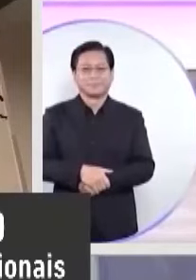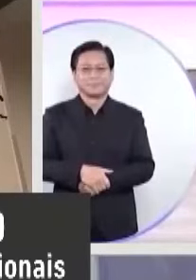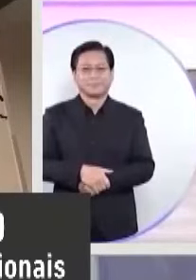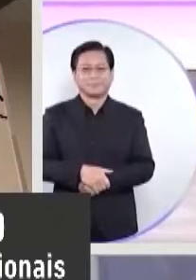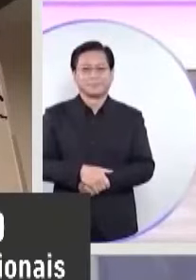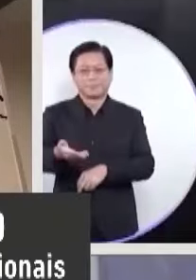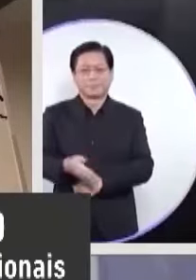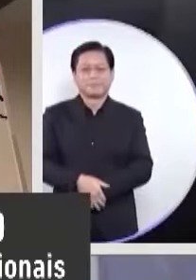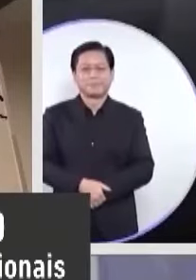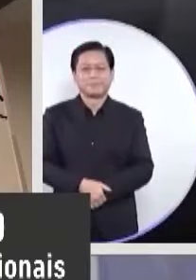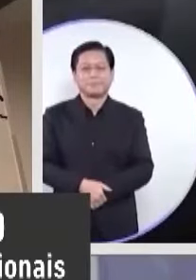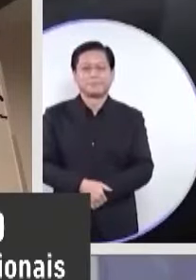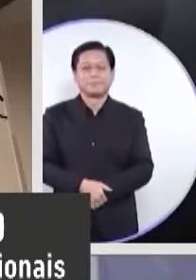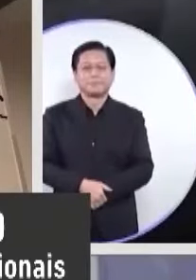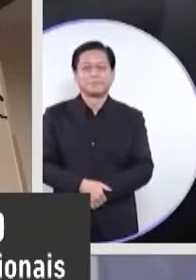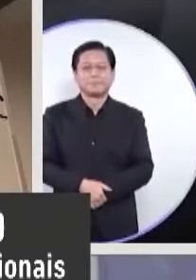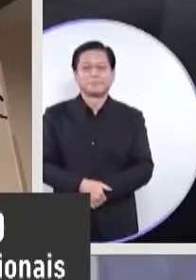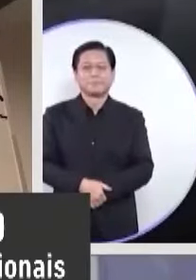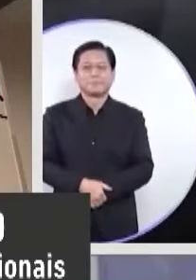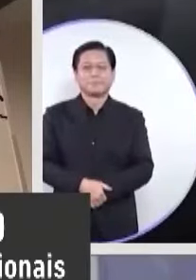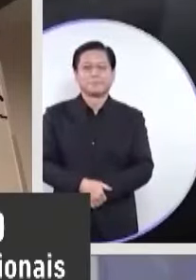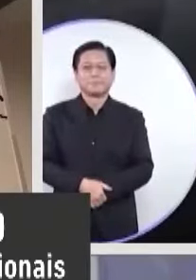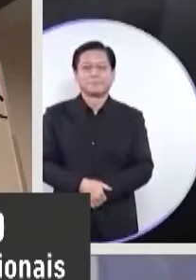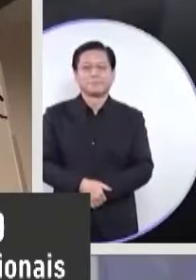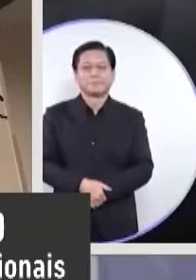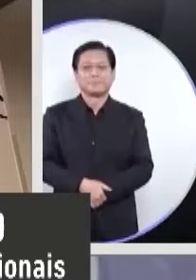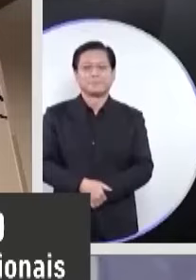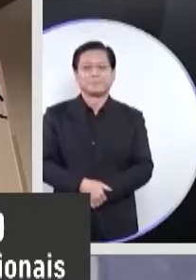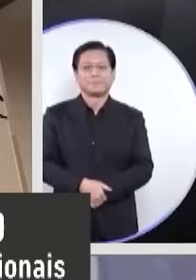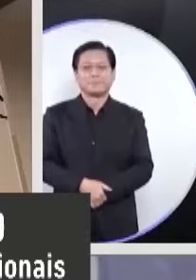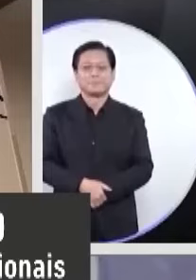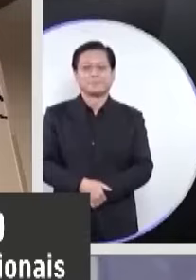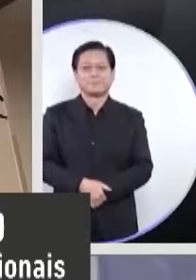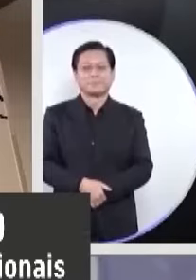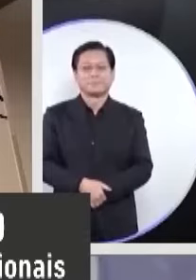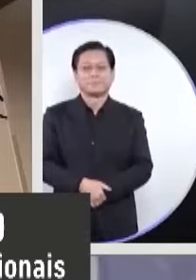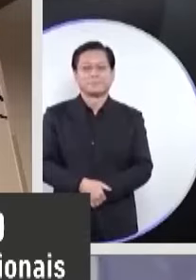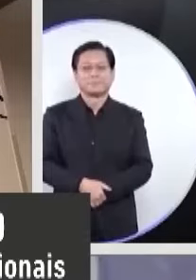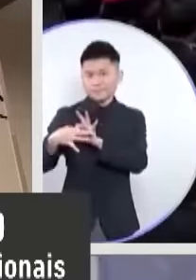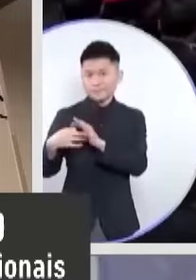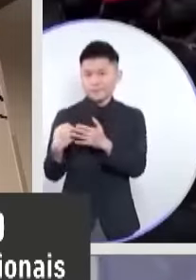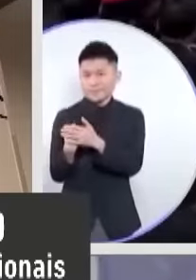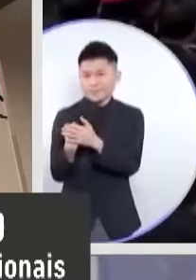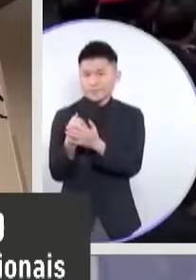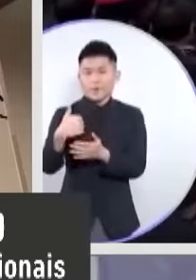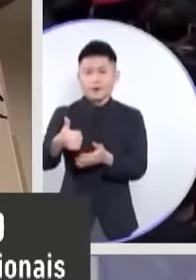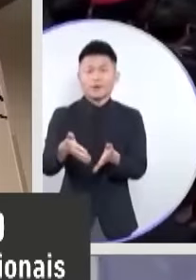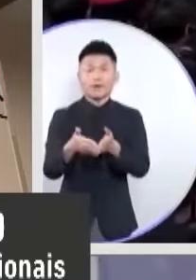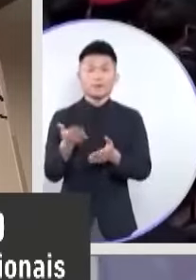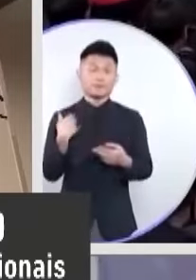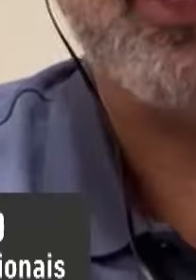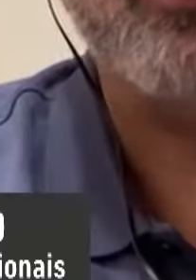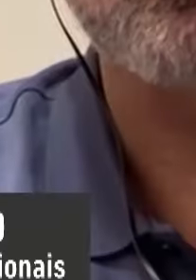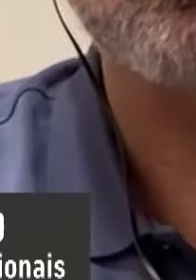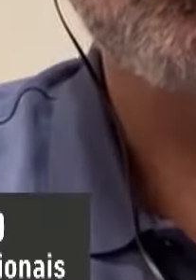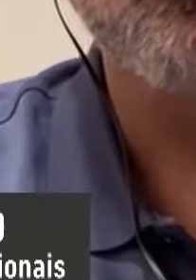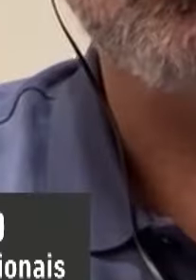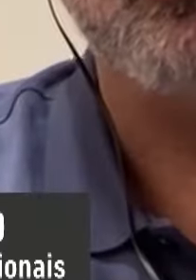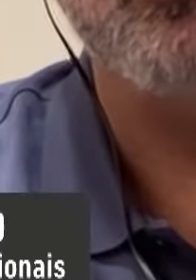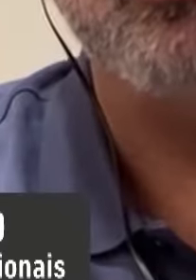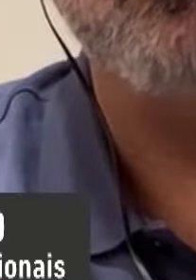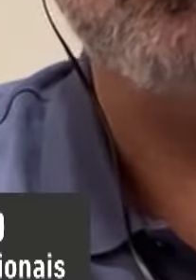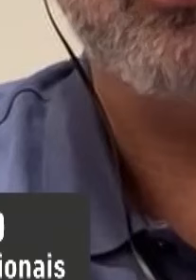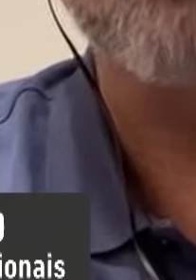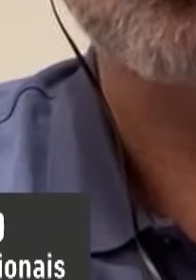pragmática e mesmo em situações eh de conflito ou como essas atuais